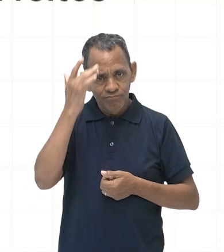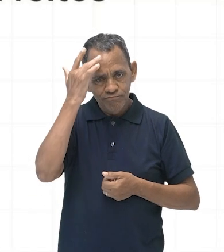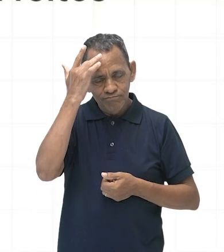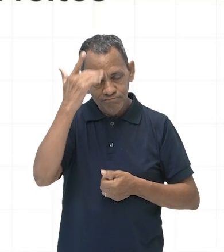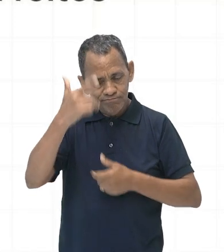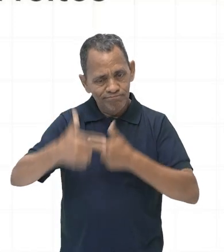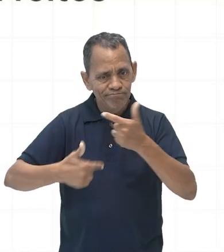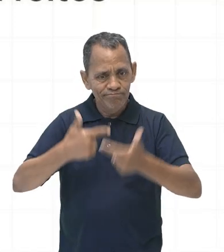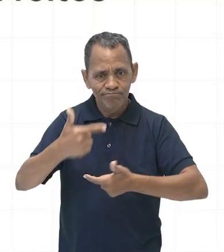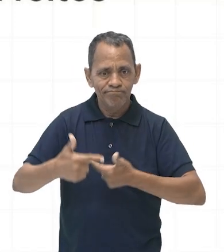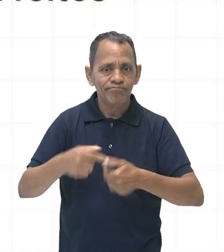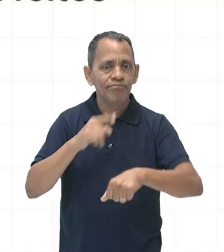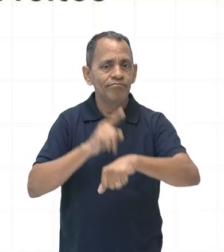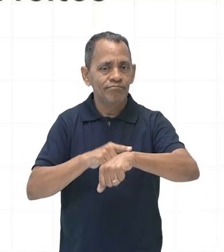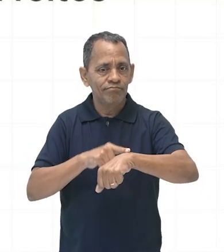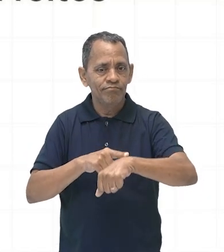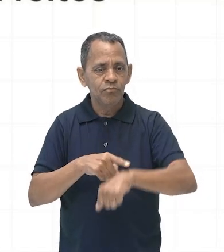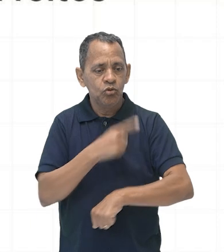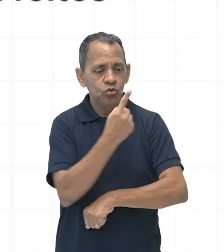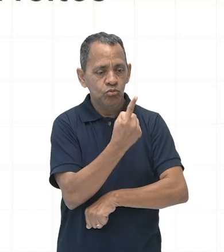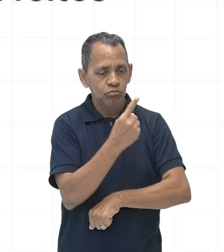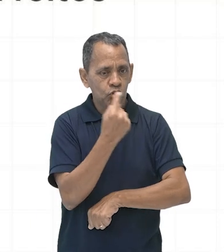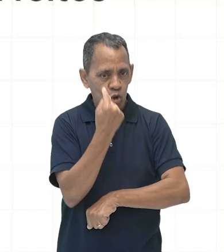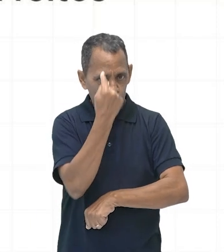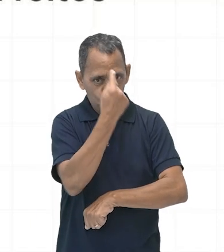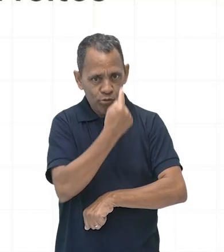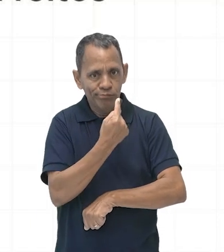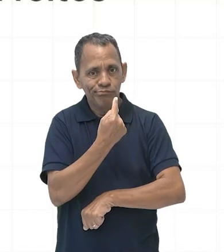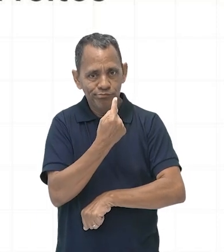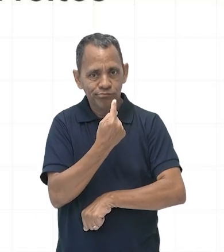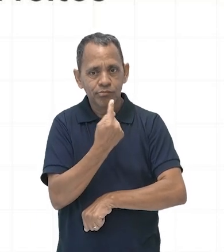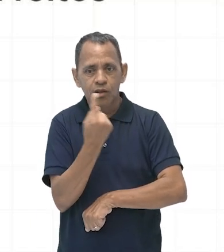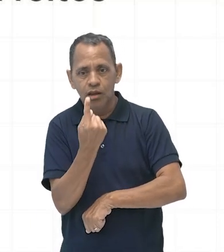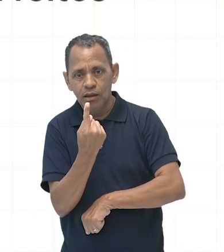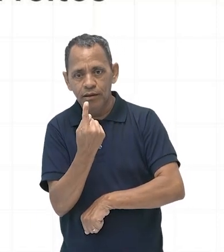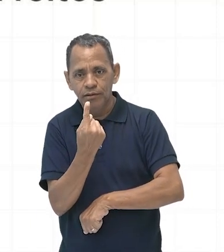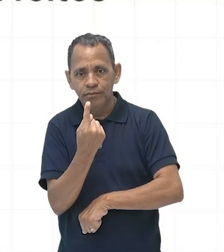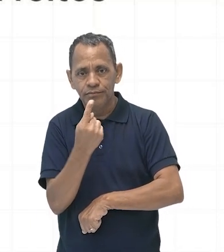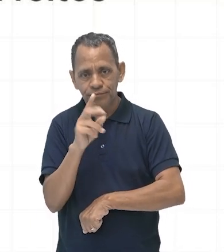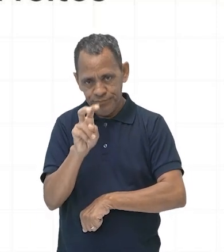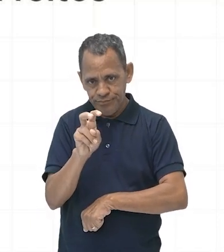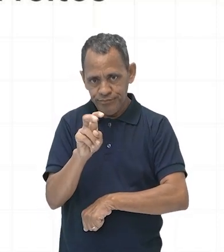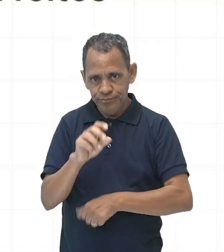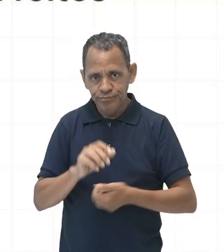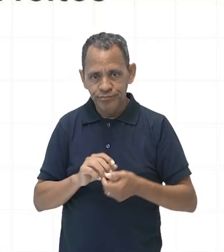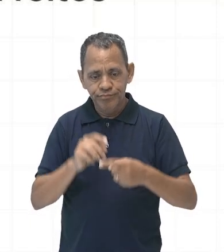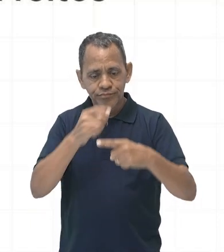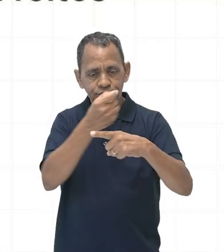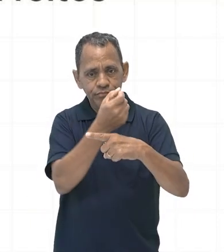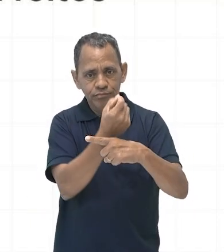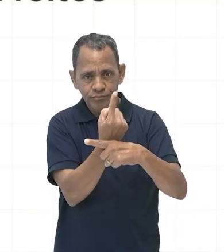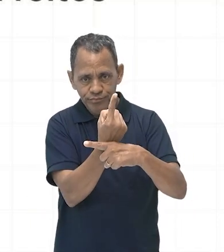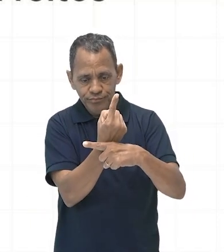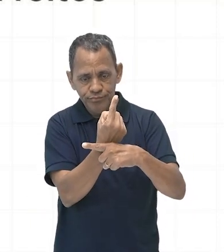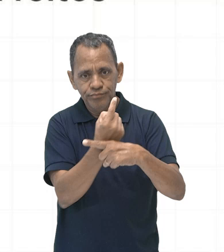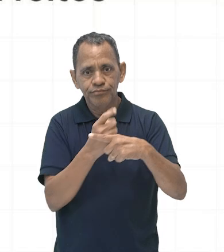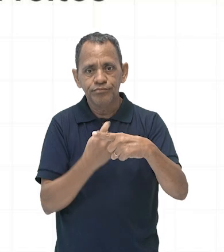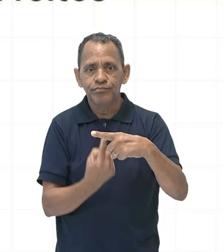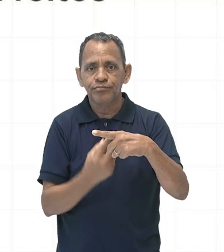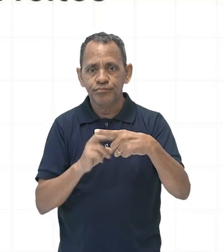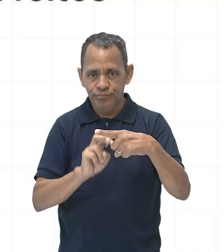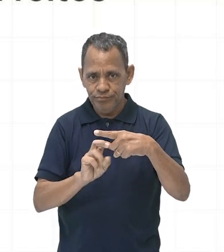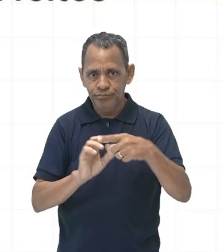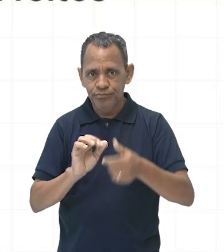minutos. Porque 1 hora e 15, eu ia ter que trabalhar com essa fração aqui de 15 minutos, então o que foi